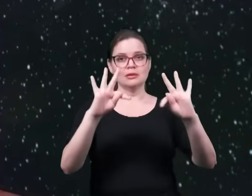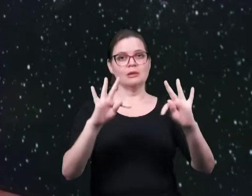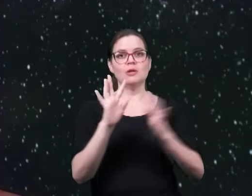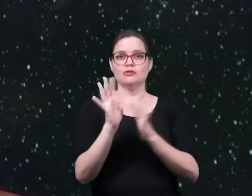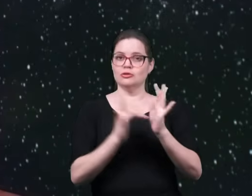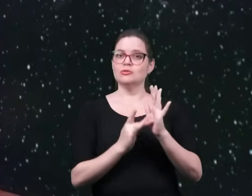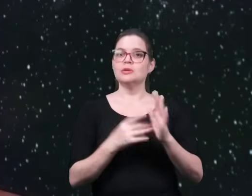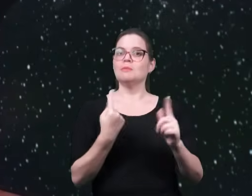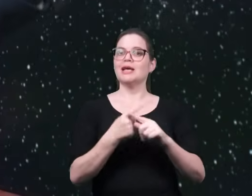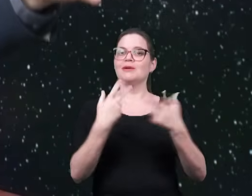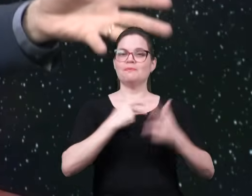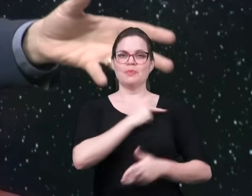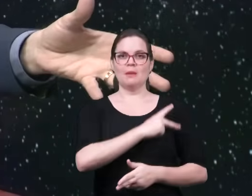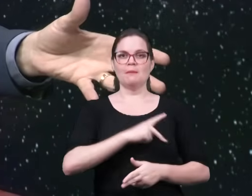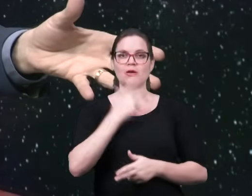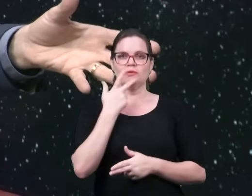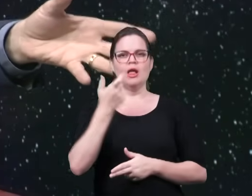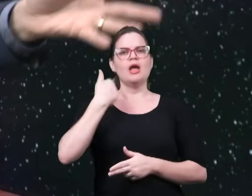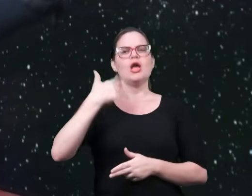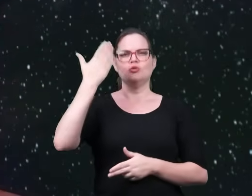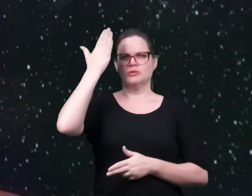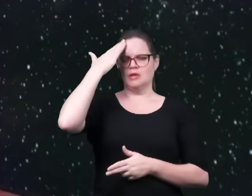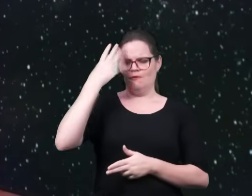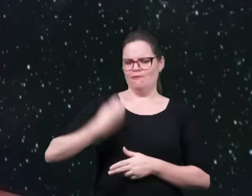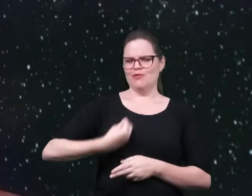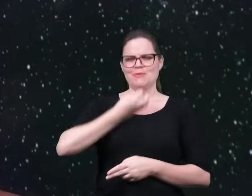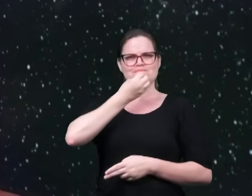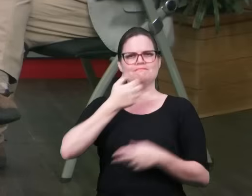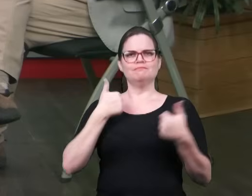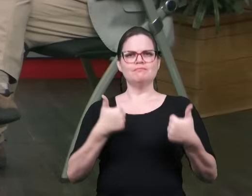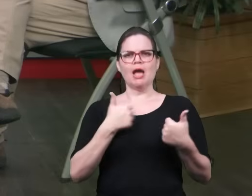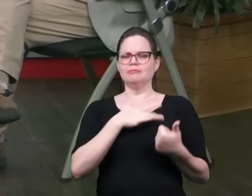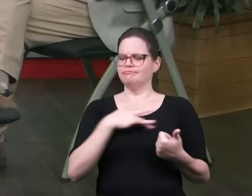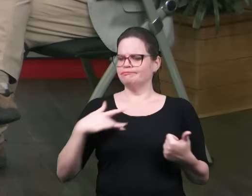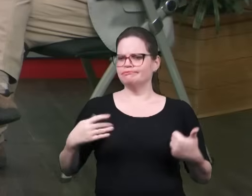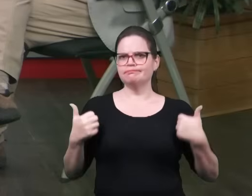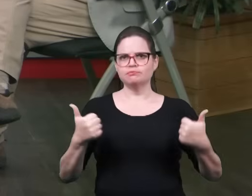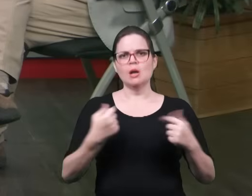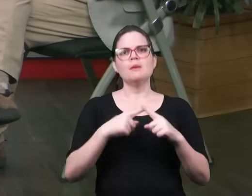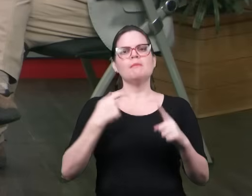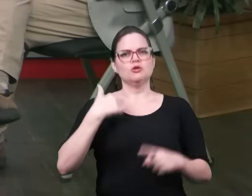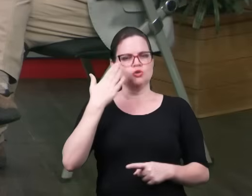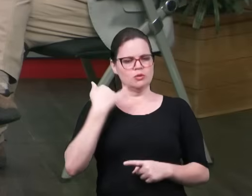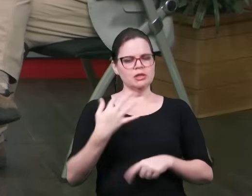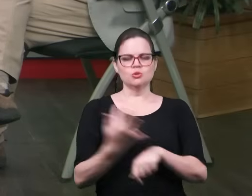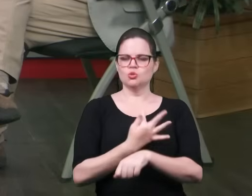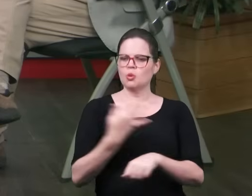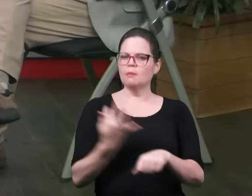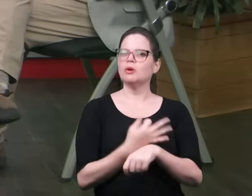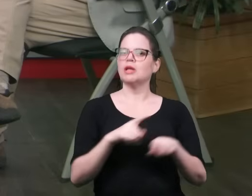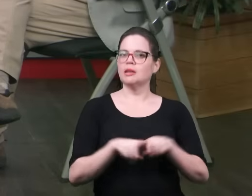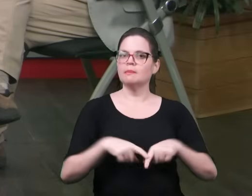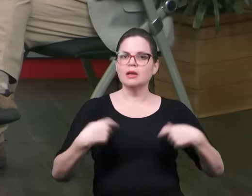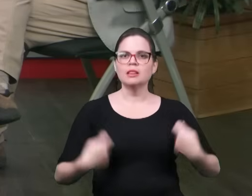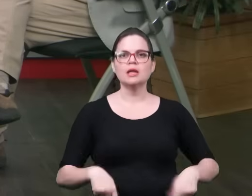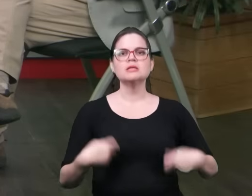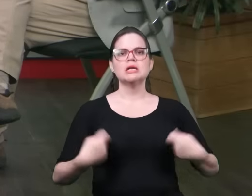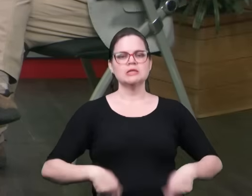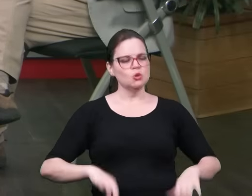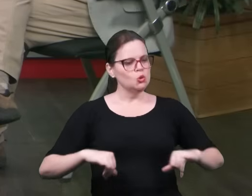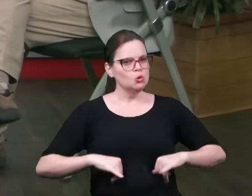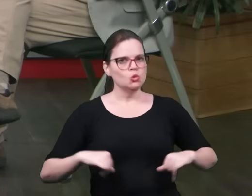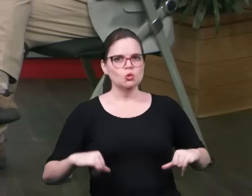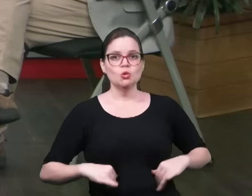fartura e padecer necessidade. Ou seja, no momento da degola, das grandes angústias,